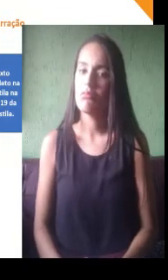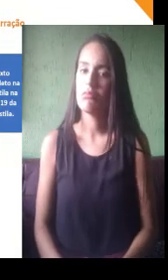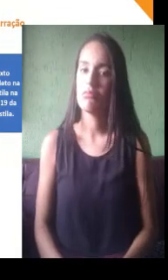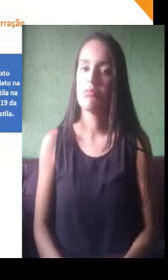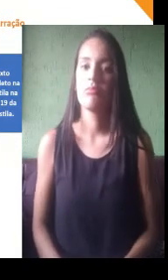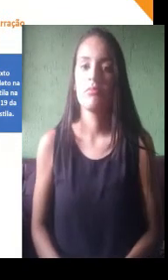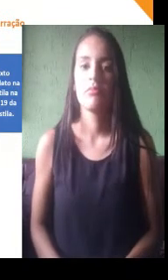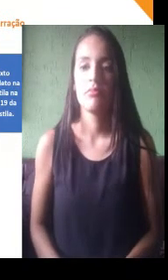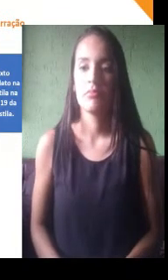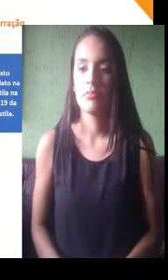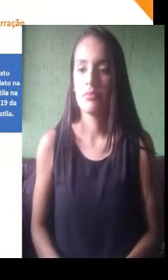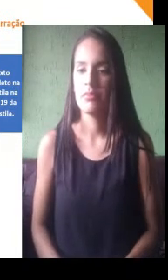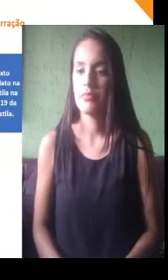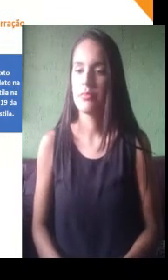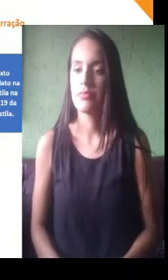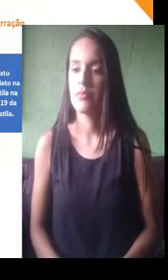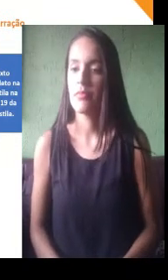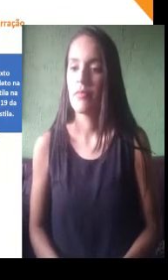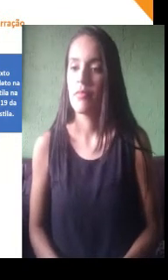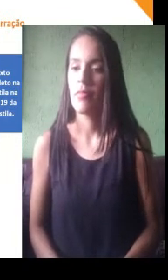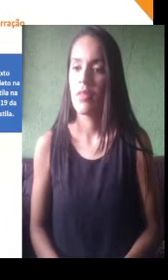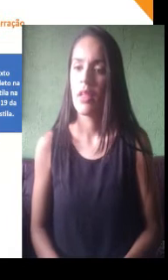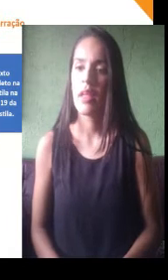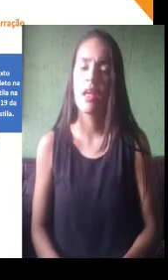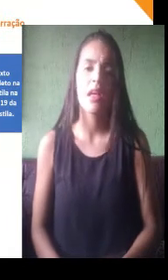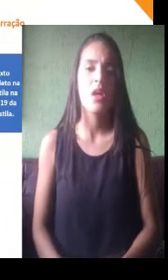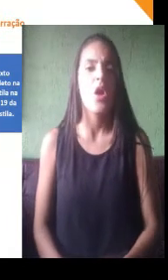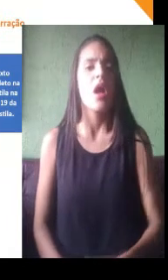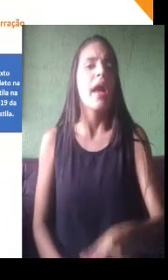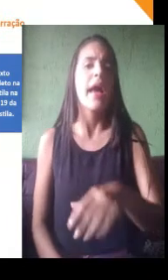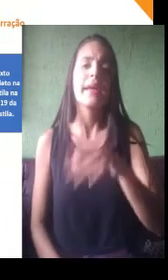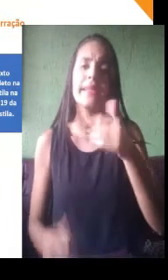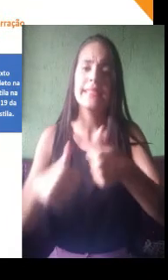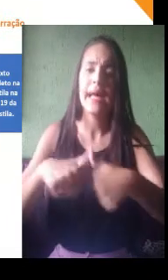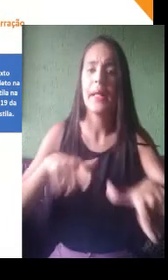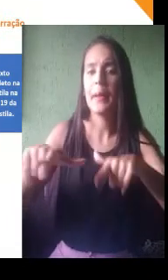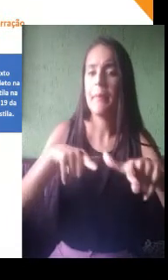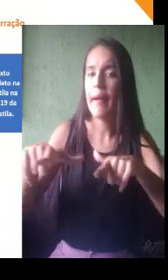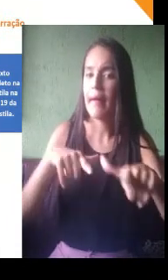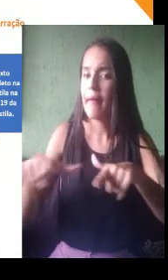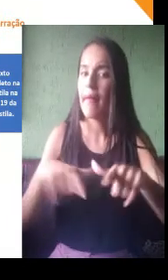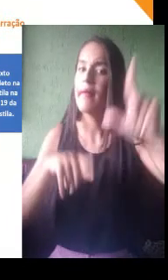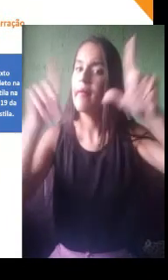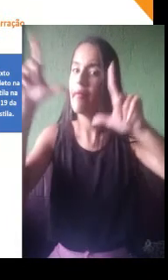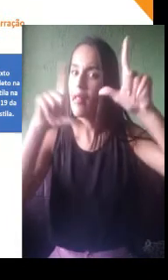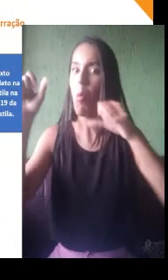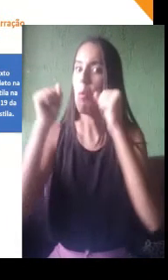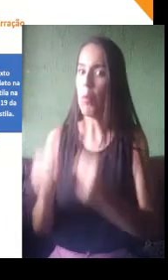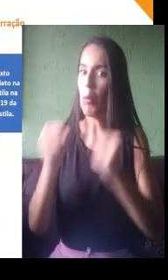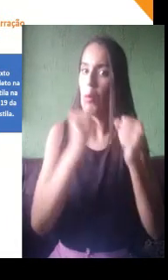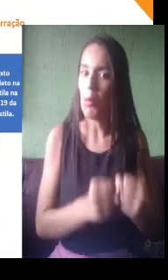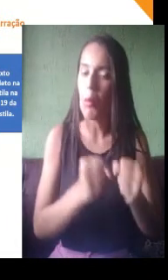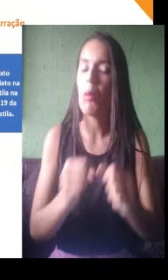não é Galvão. O problema é a imagem que temem contrariá-lo. Ou seja, o problema é da seleção, que